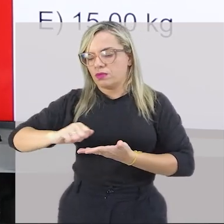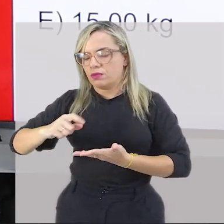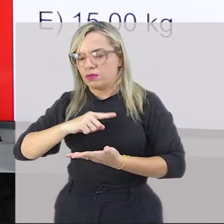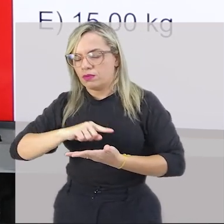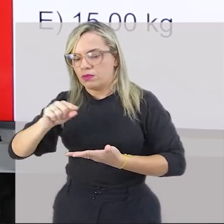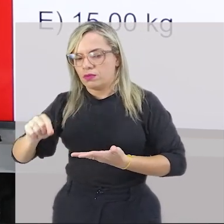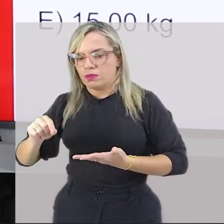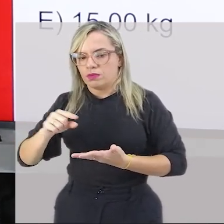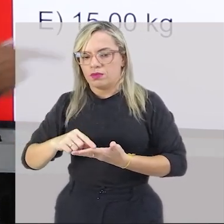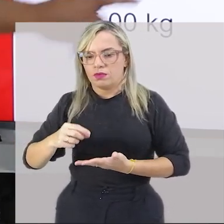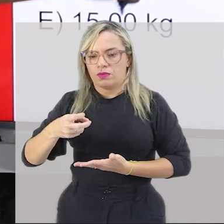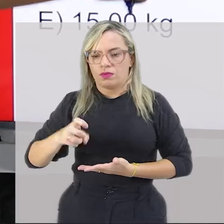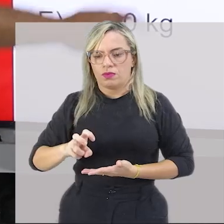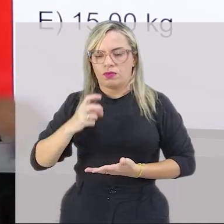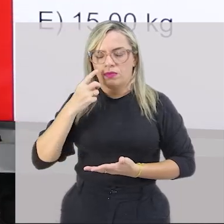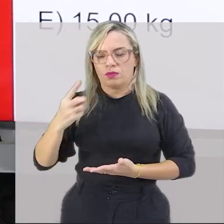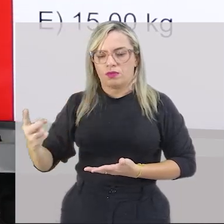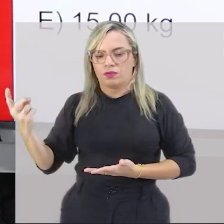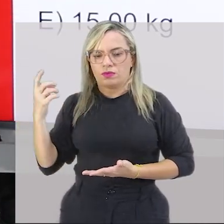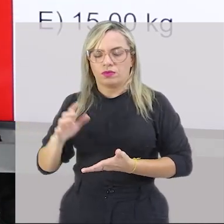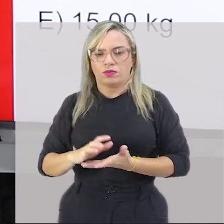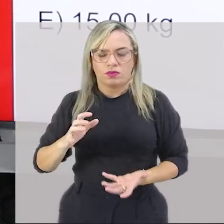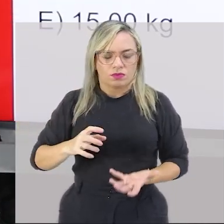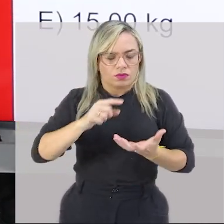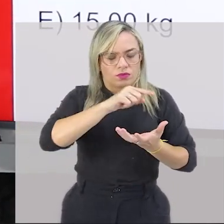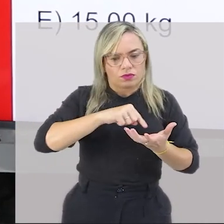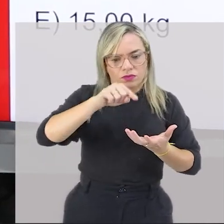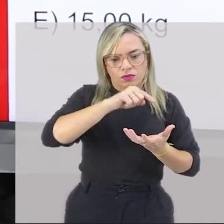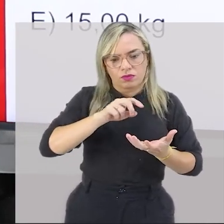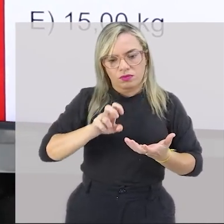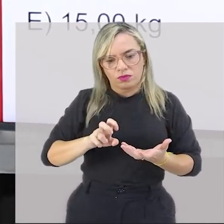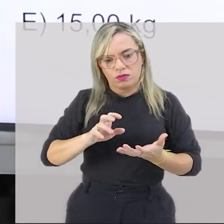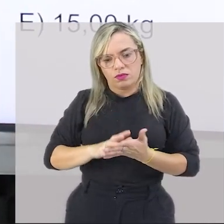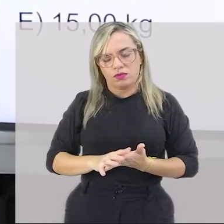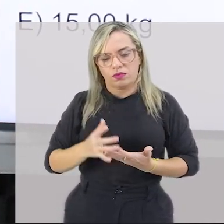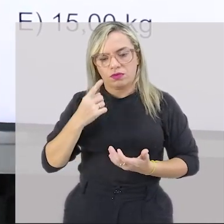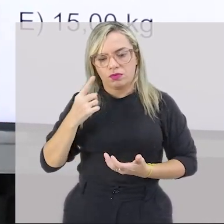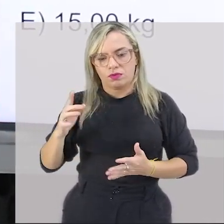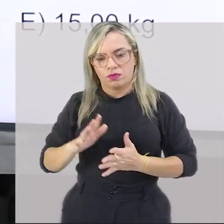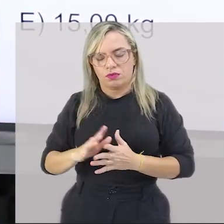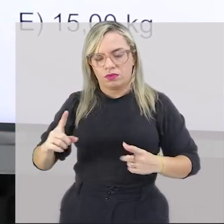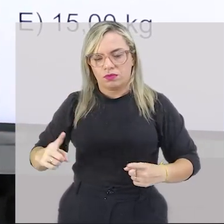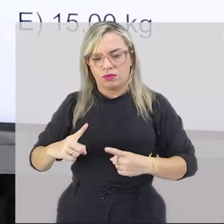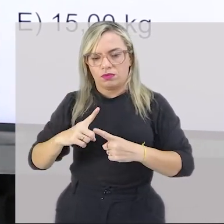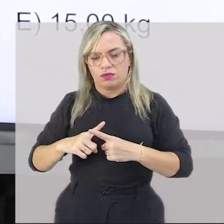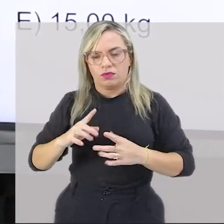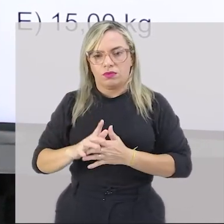5 quilos, 5 quilogramas, vezes a gravidade,